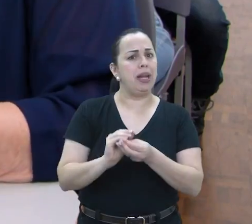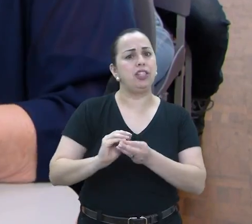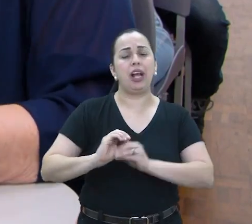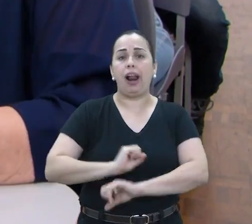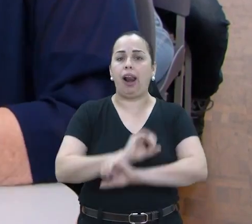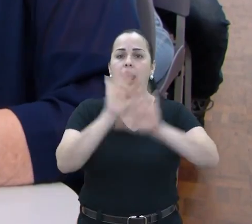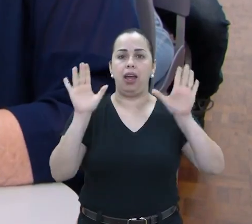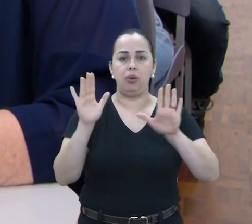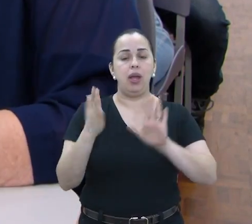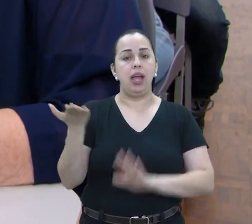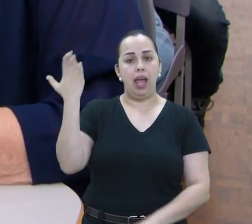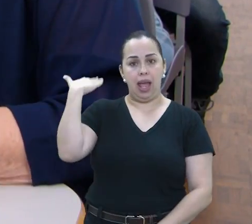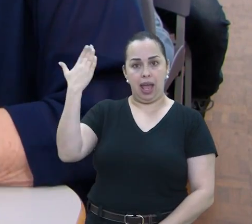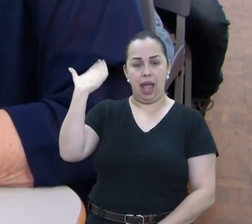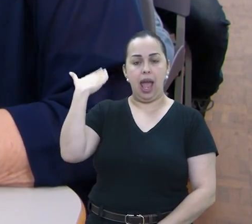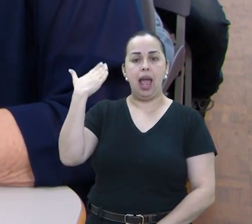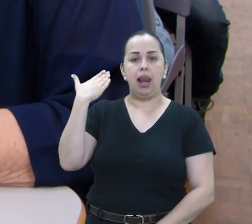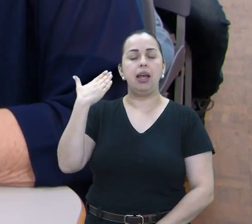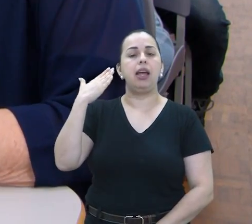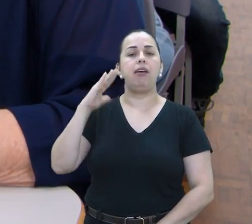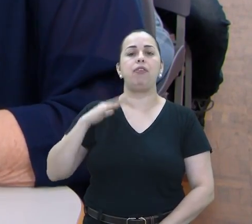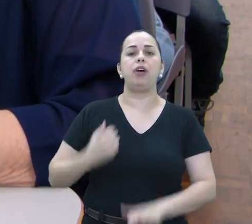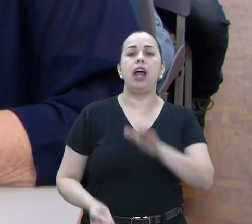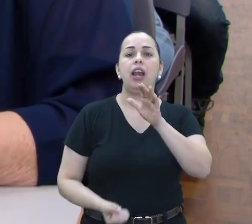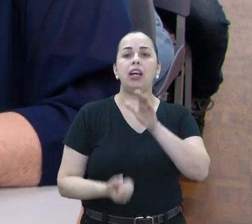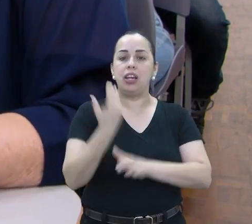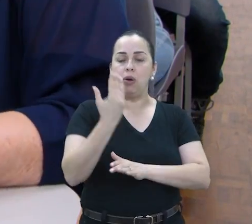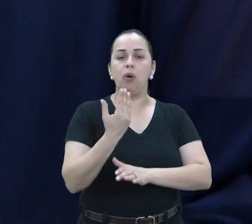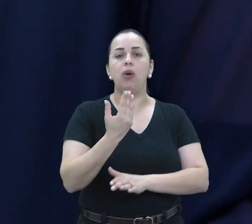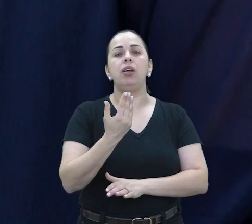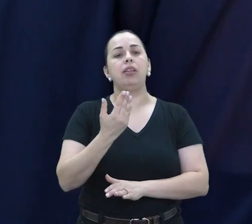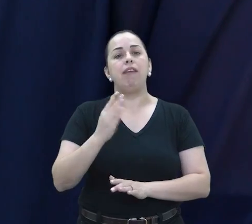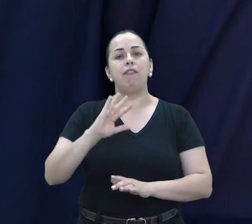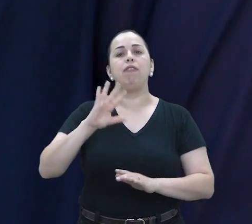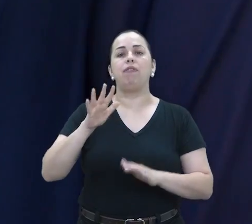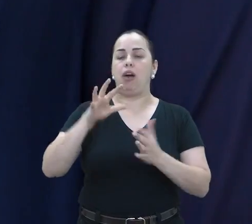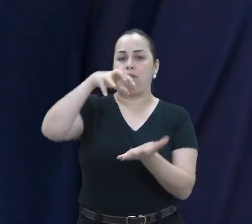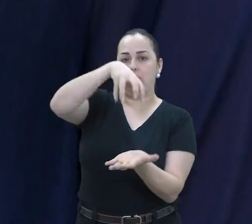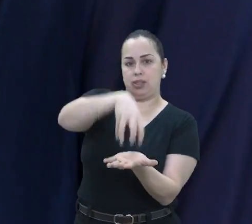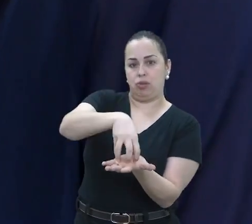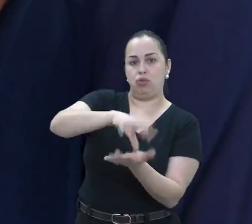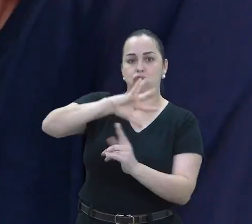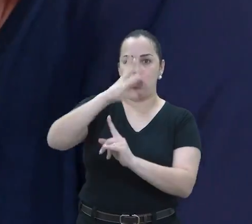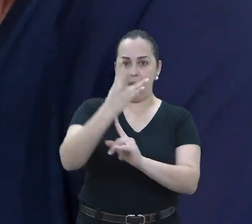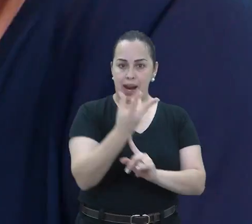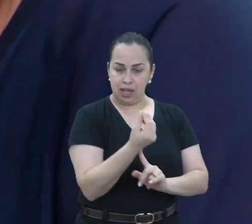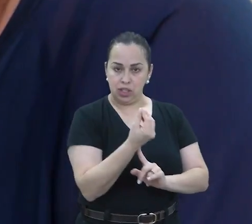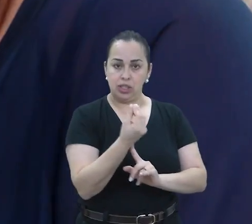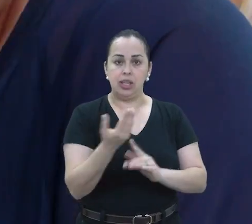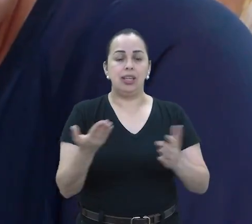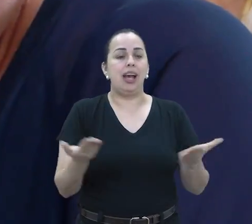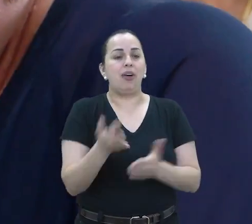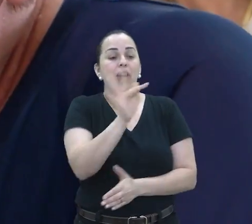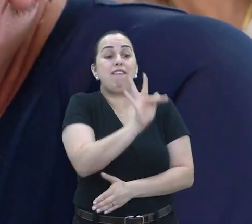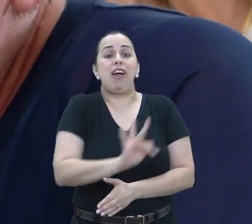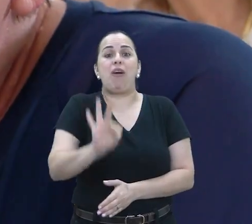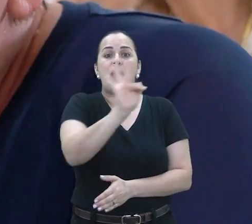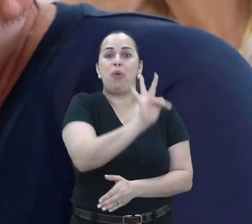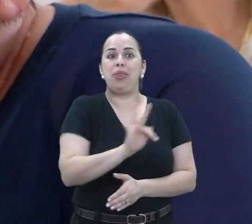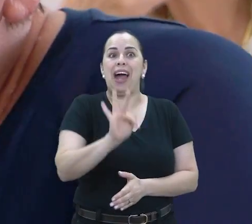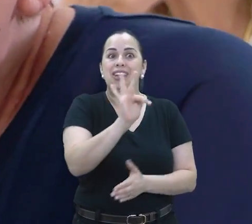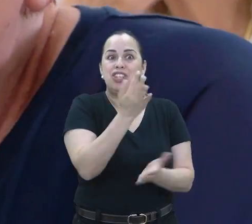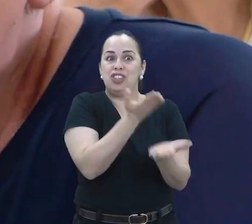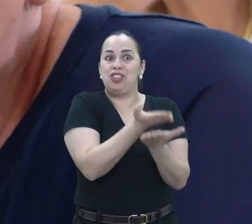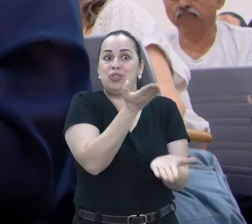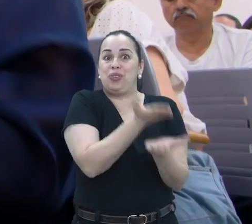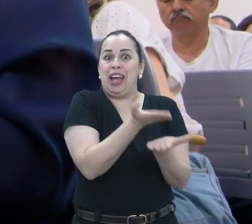foi diretora da Fundação Nacional de Artes, a Funarte. Encontrou na Faculdade da Terceira Idade a chance de